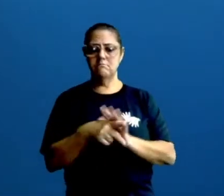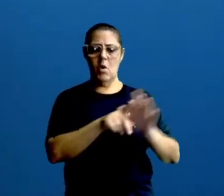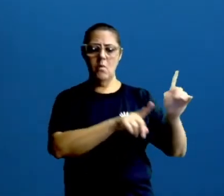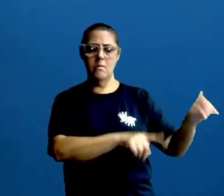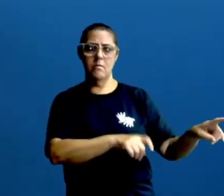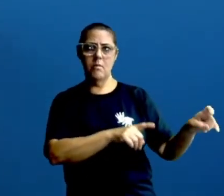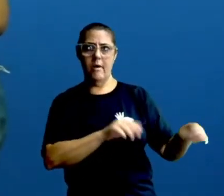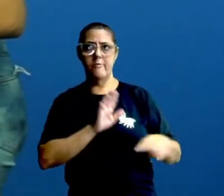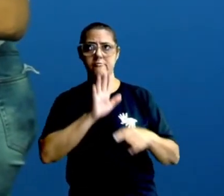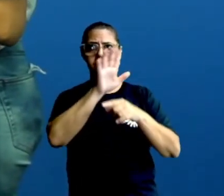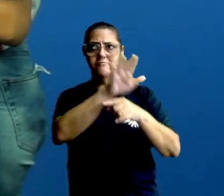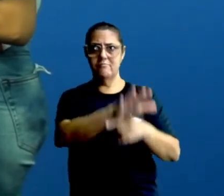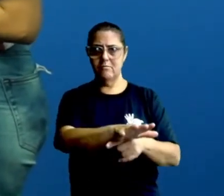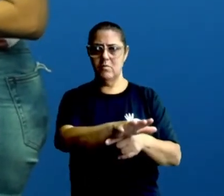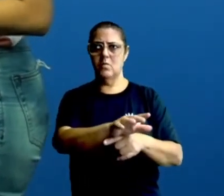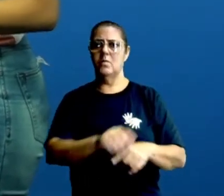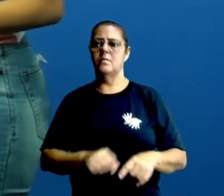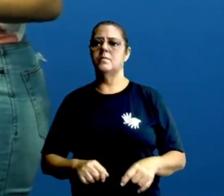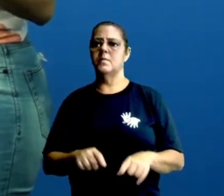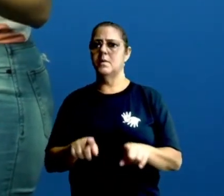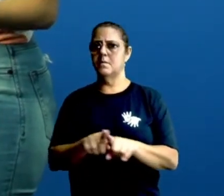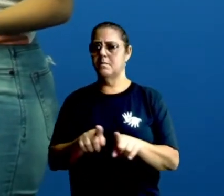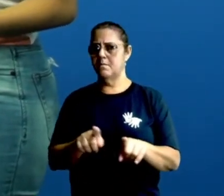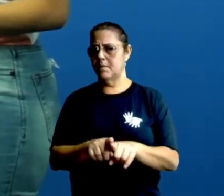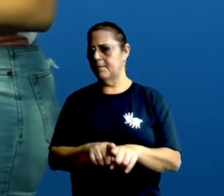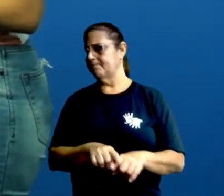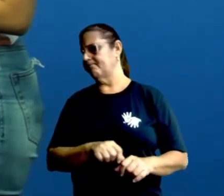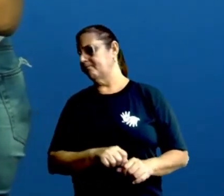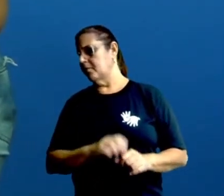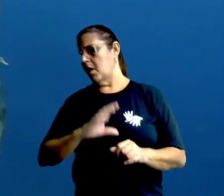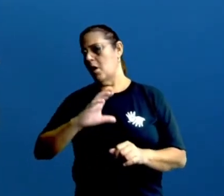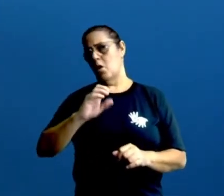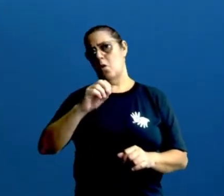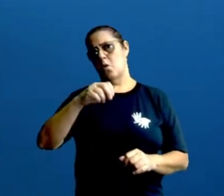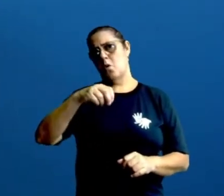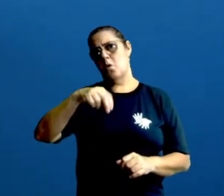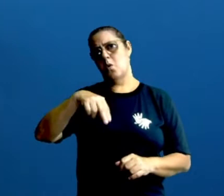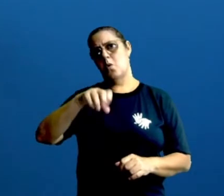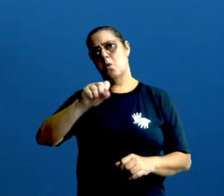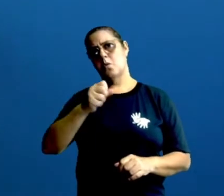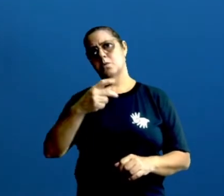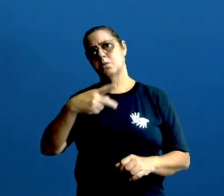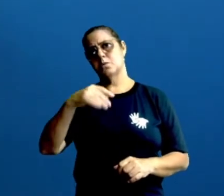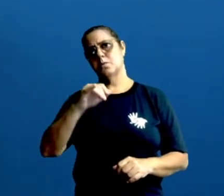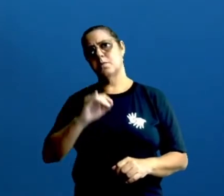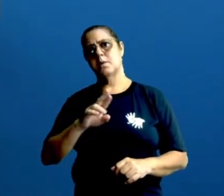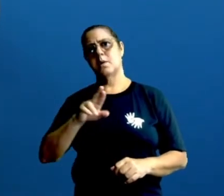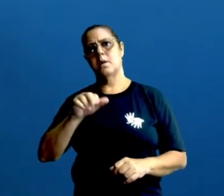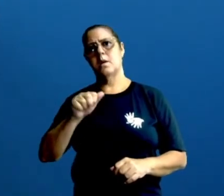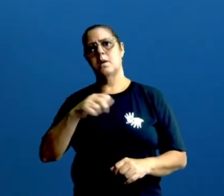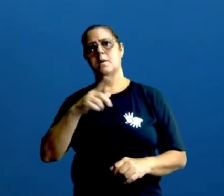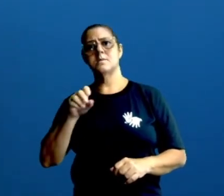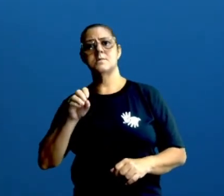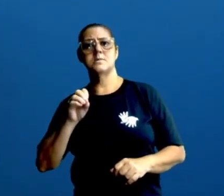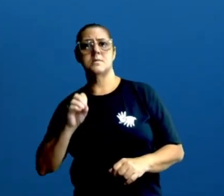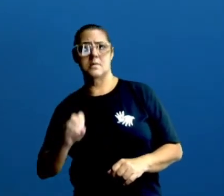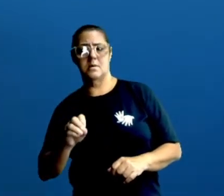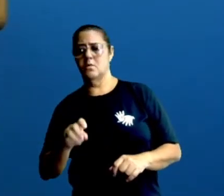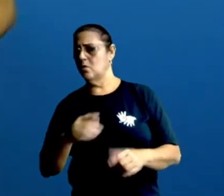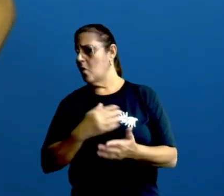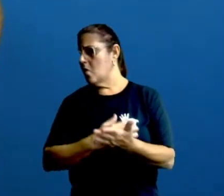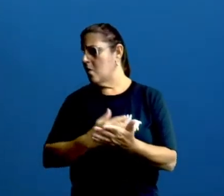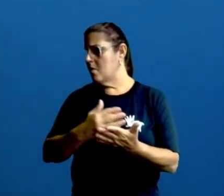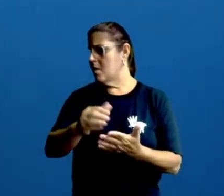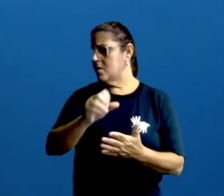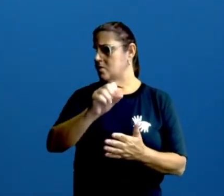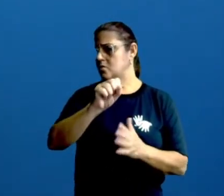região. A conspiração de Suassunas também é um movimento ali, no século XIX, comecinho do século XIX.